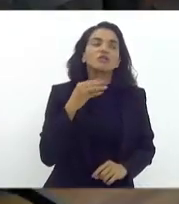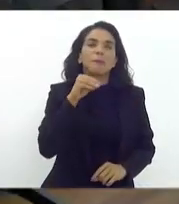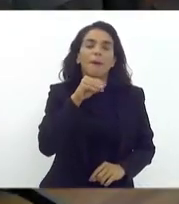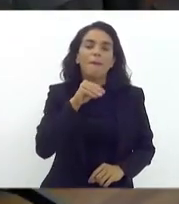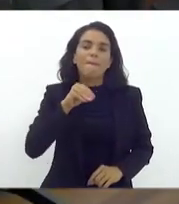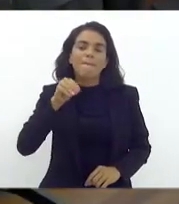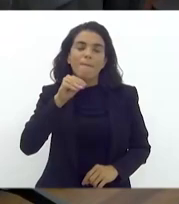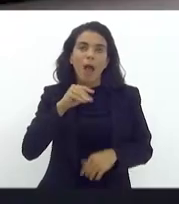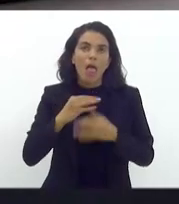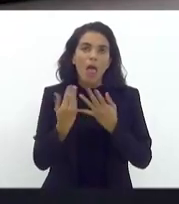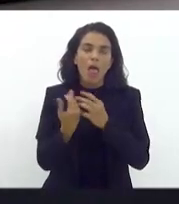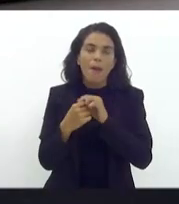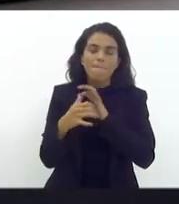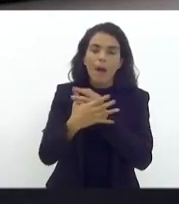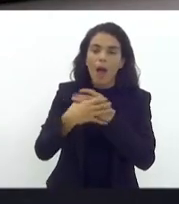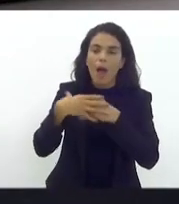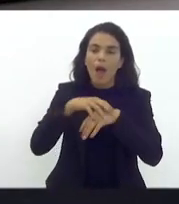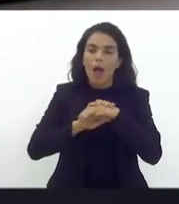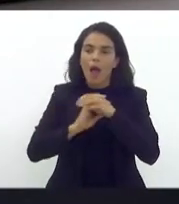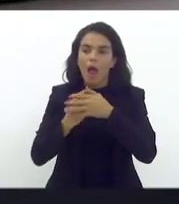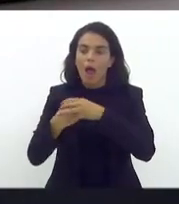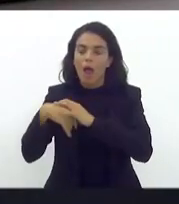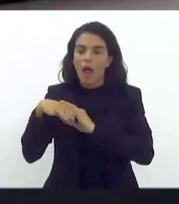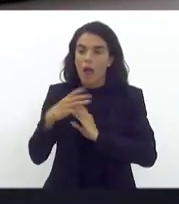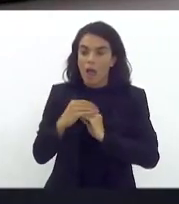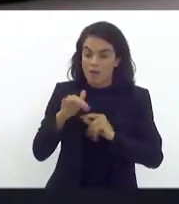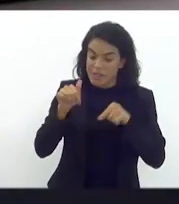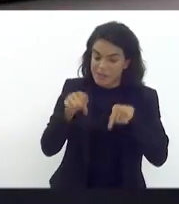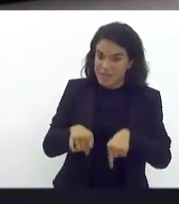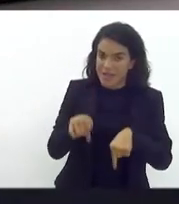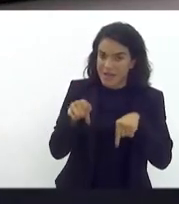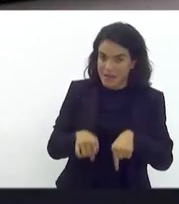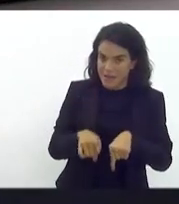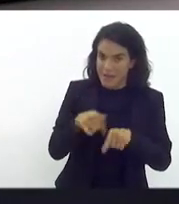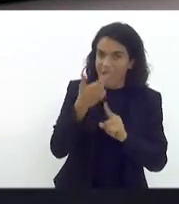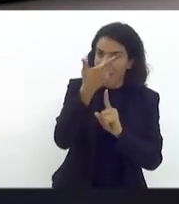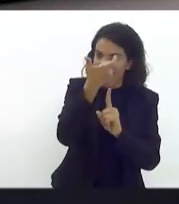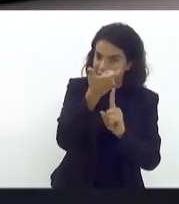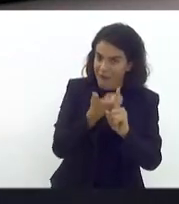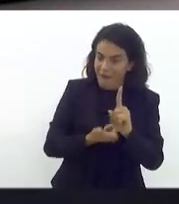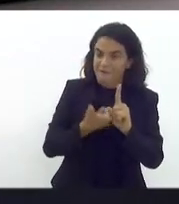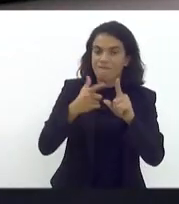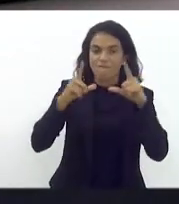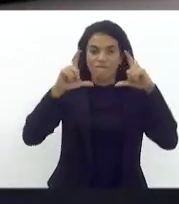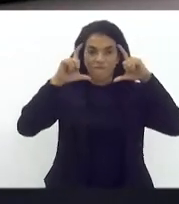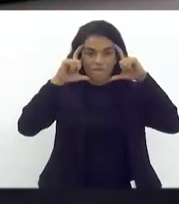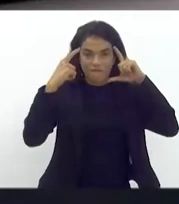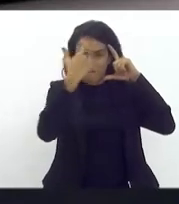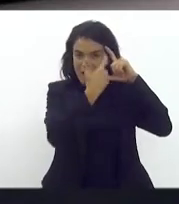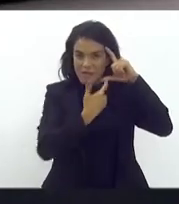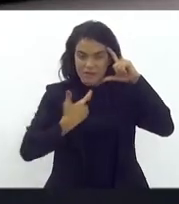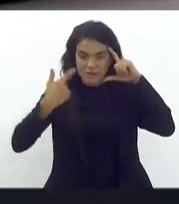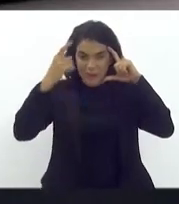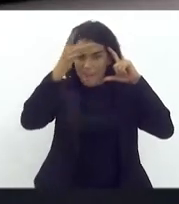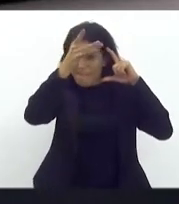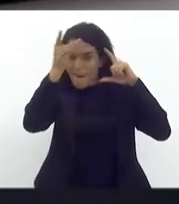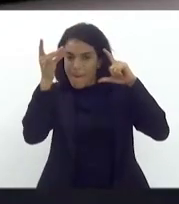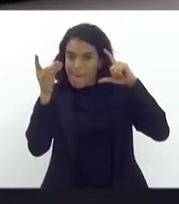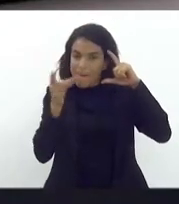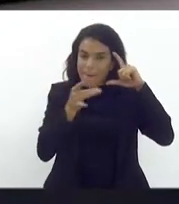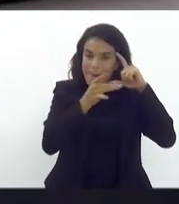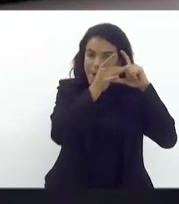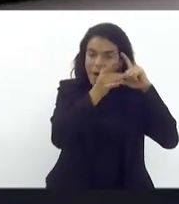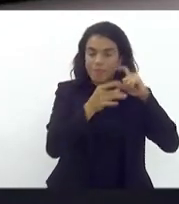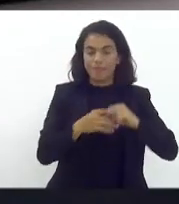então assim tem outros formas de reconhecimento mas aqui é o reconhecimento facial então o que que